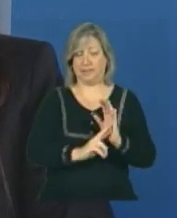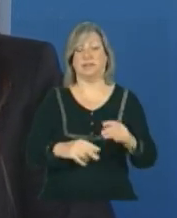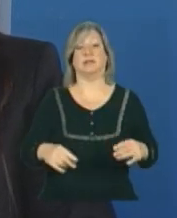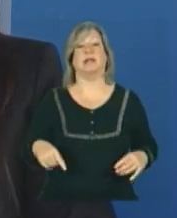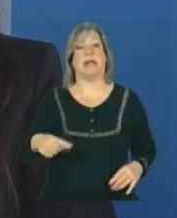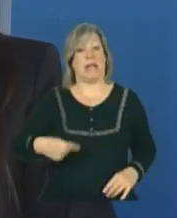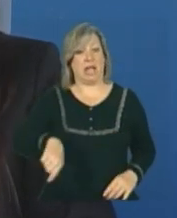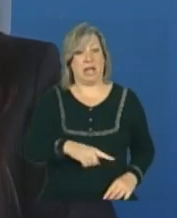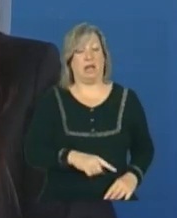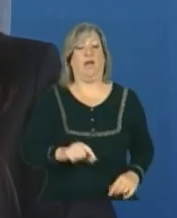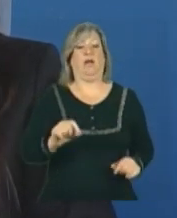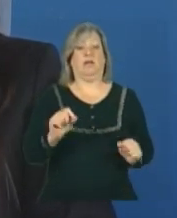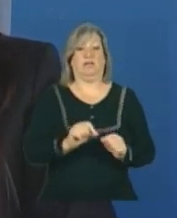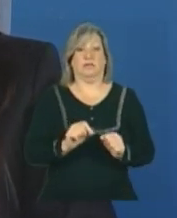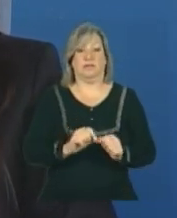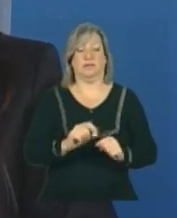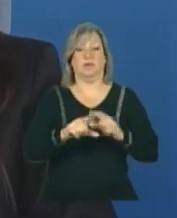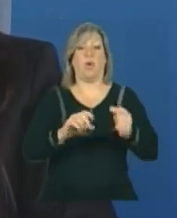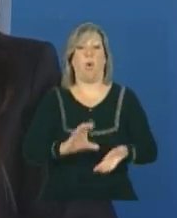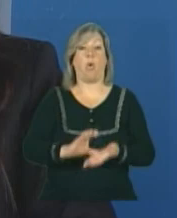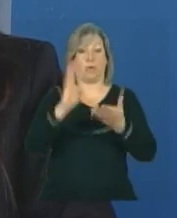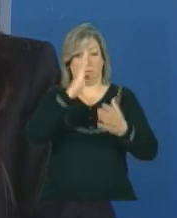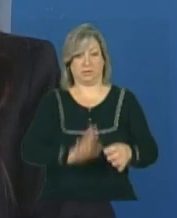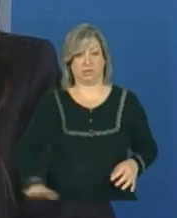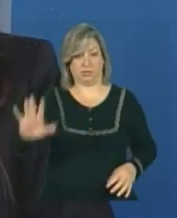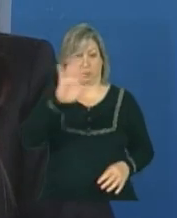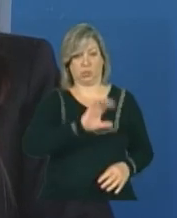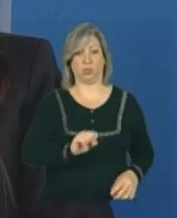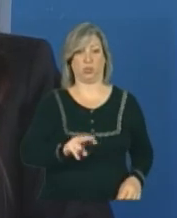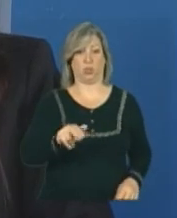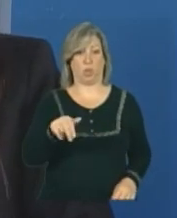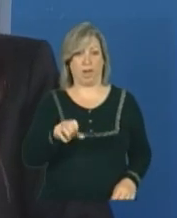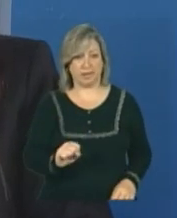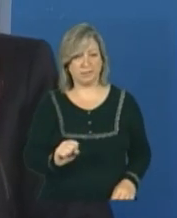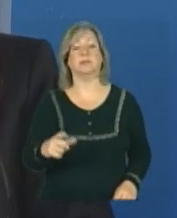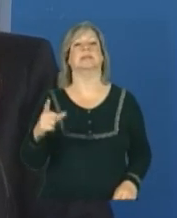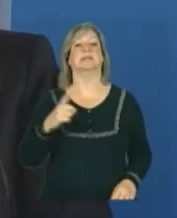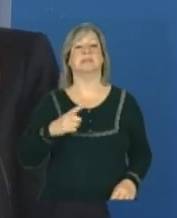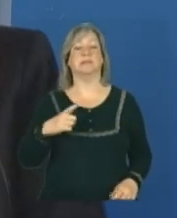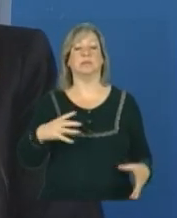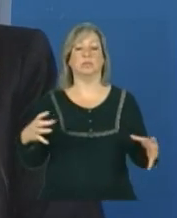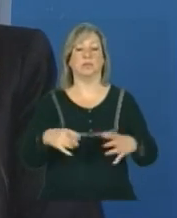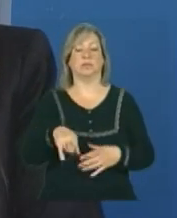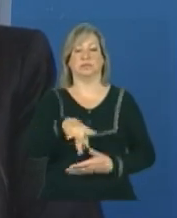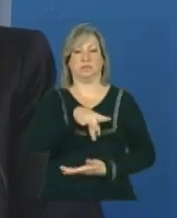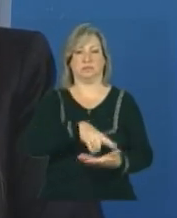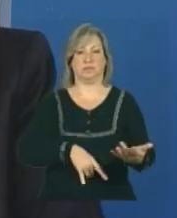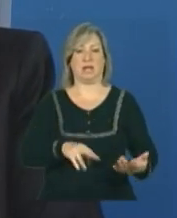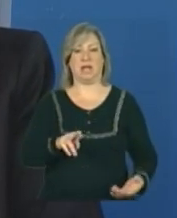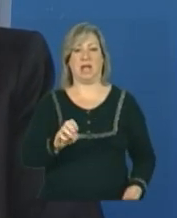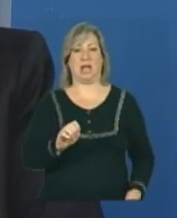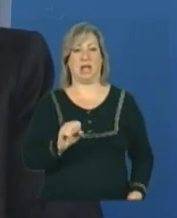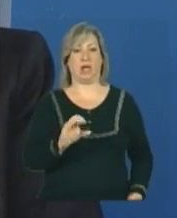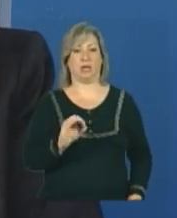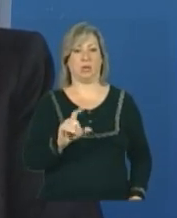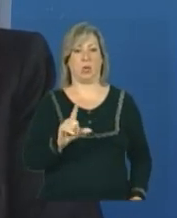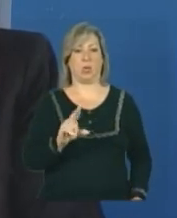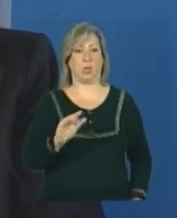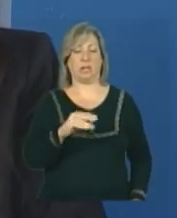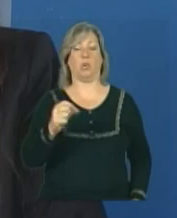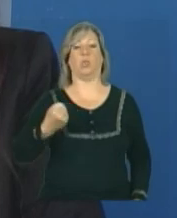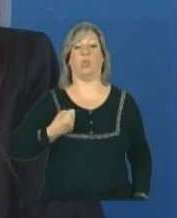foram deliberados no Conselho Nacional de Assistência Social, estão numa resolução do Conselho, que é a resolução 26,